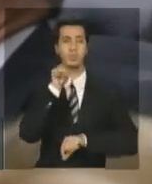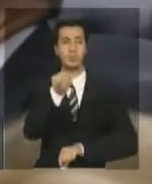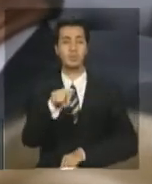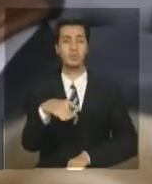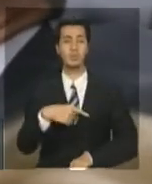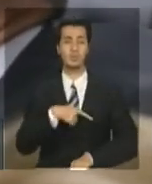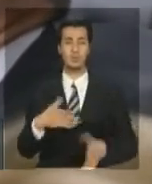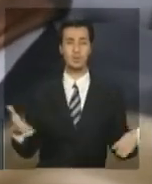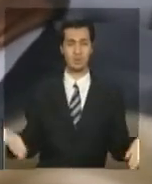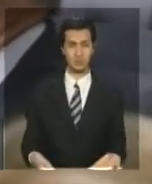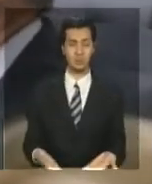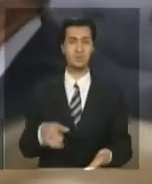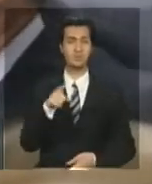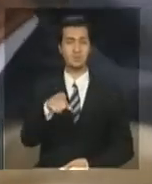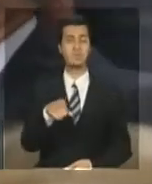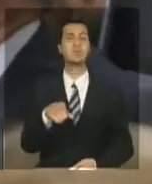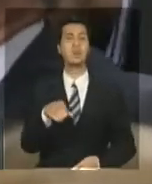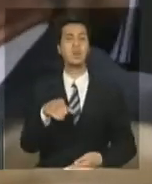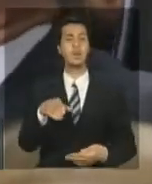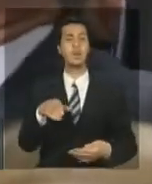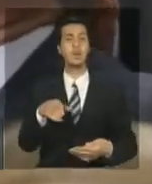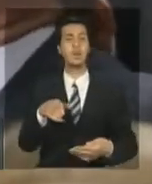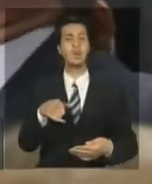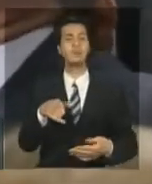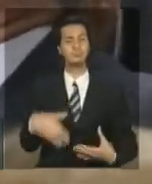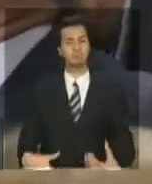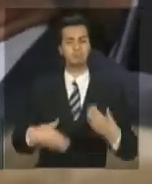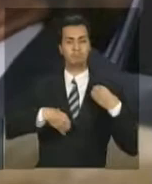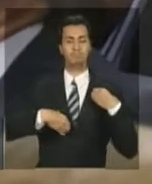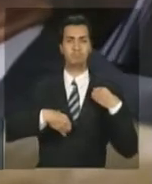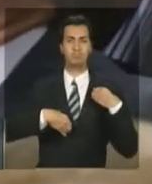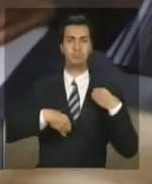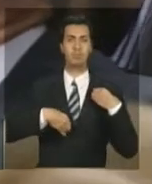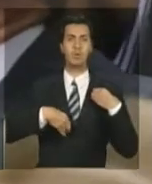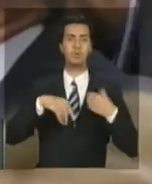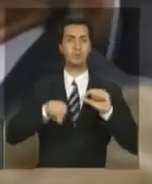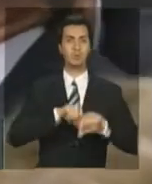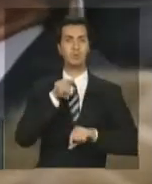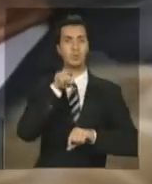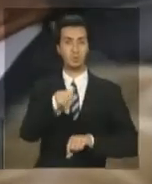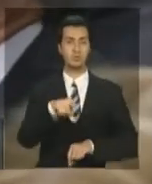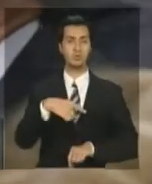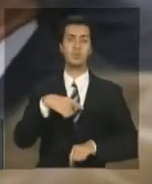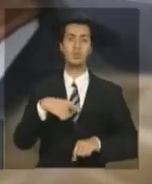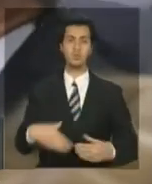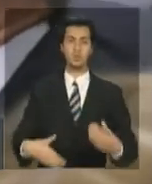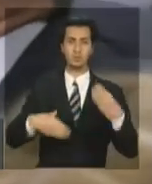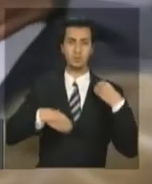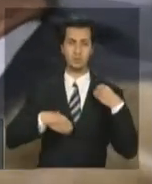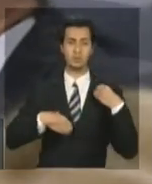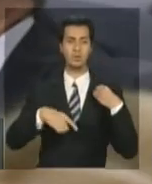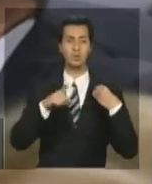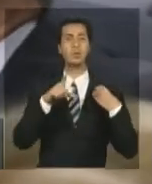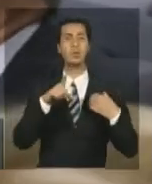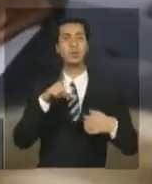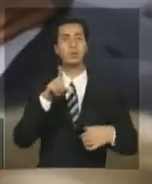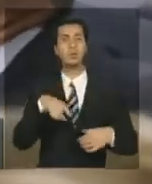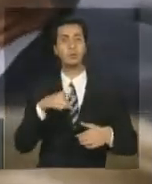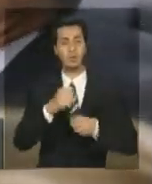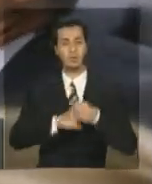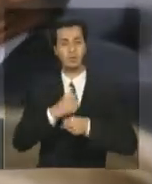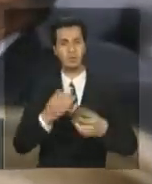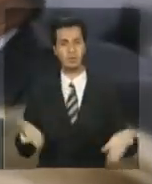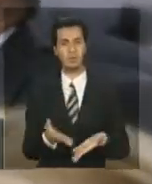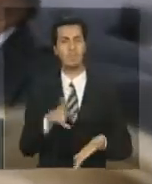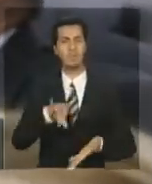Graça Foster, no ano da Rio Mais 20 e no ano internacional das energias renováveis para todos, proclamado pela ONU.